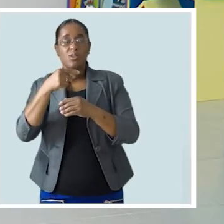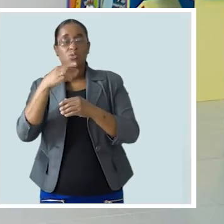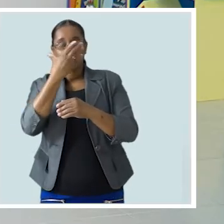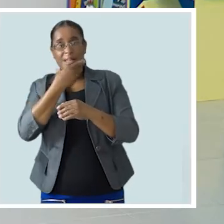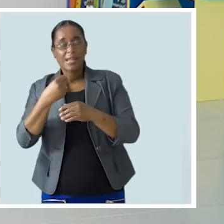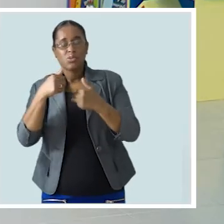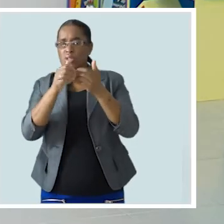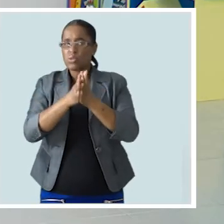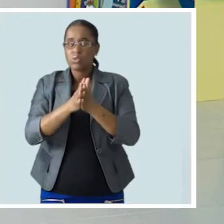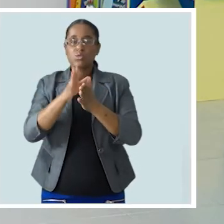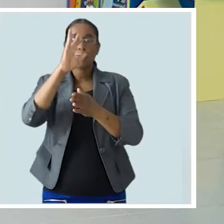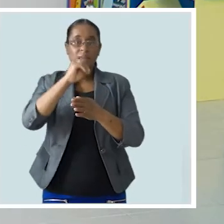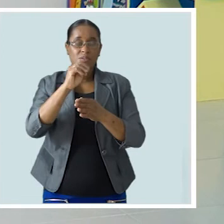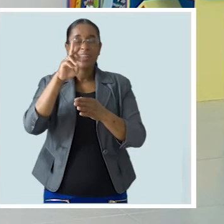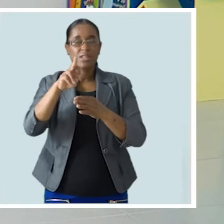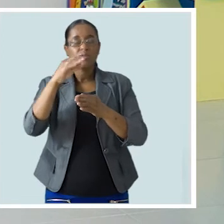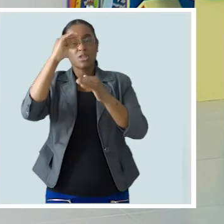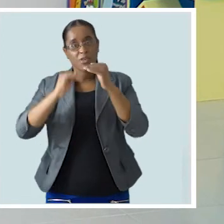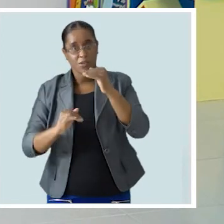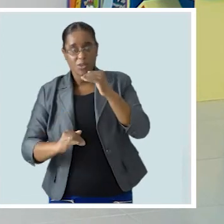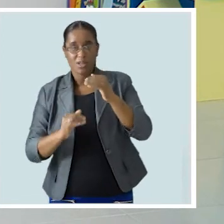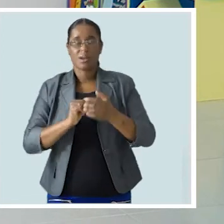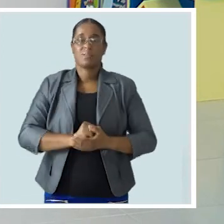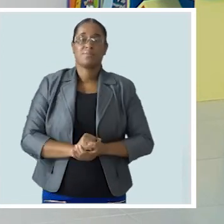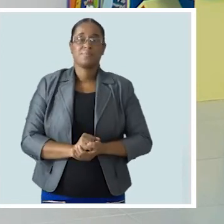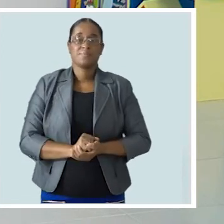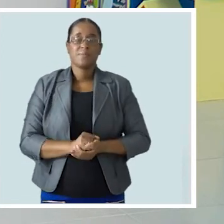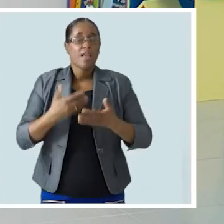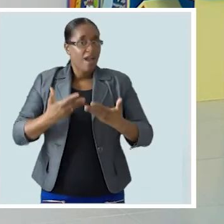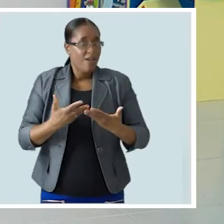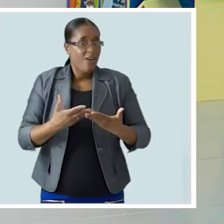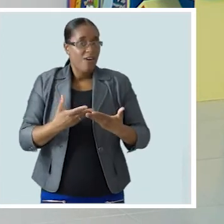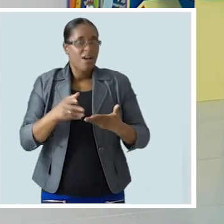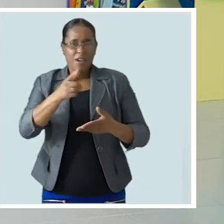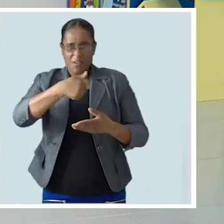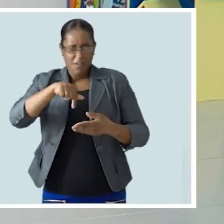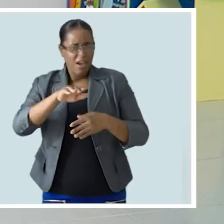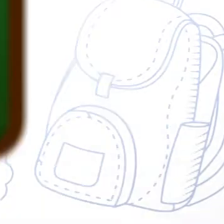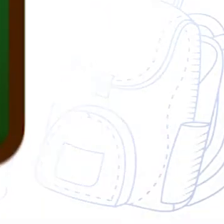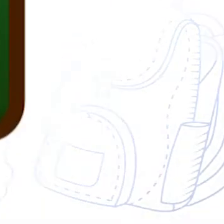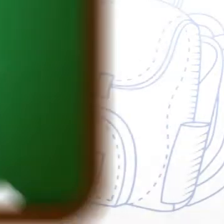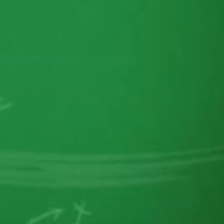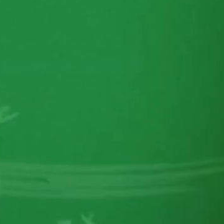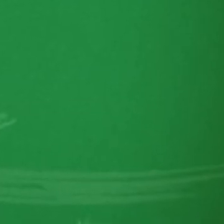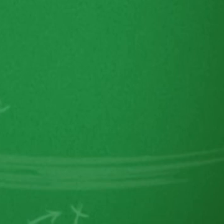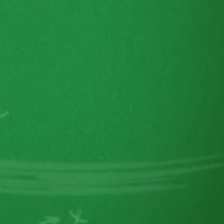superlativo relativo de inferioridade. Agora vamos fazer exercícios.